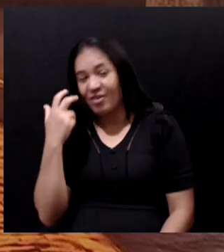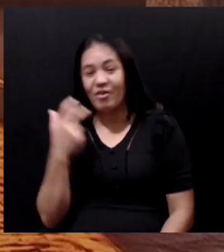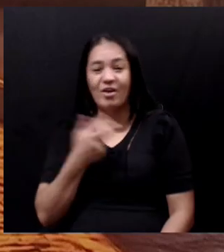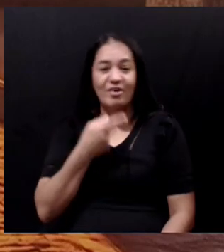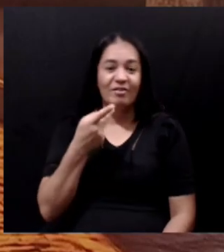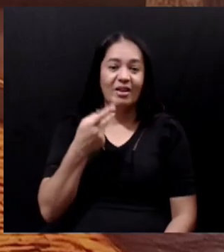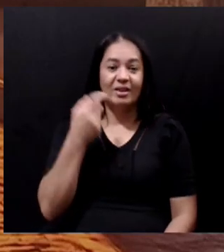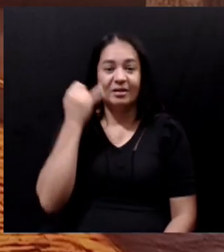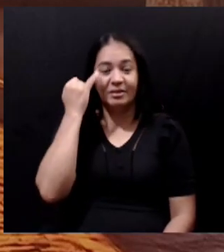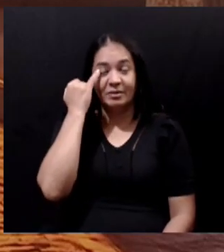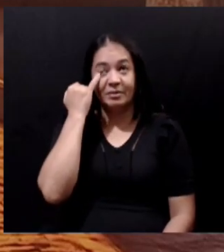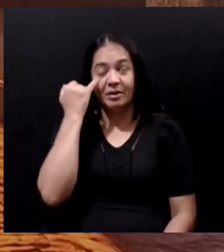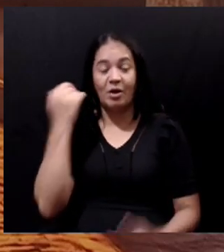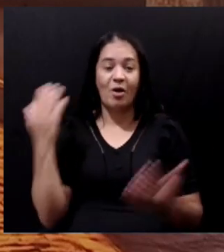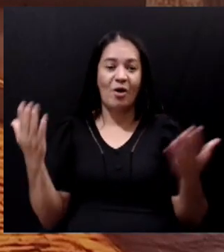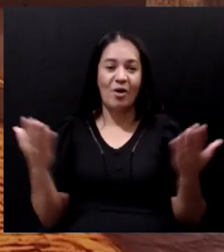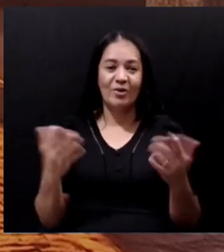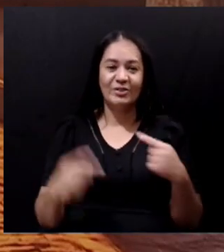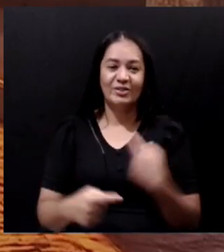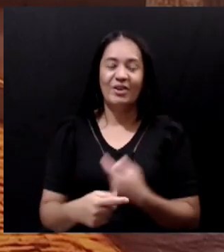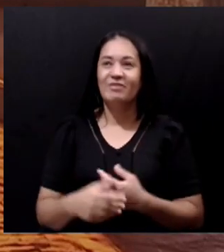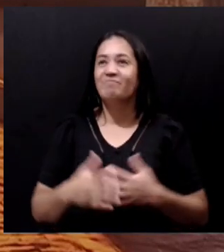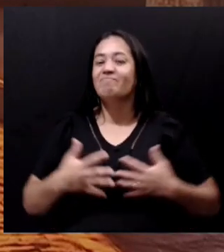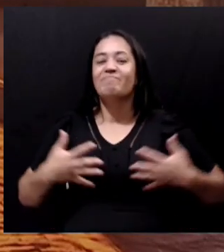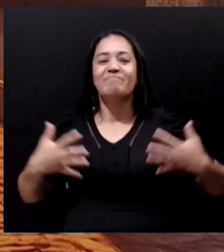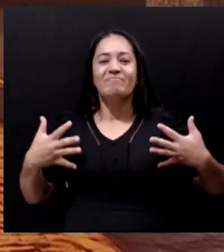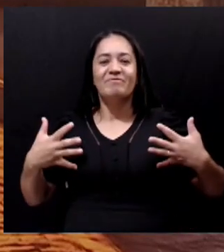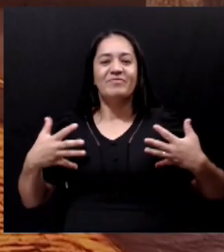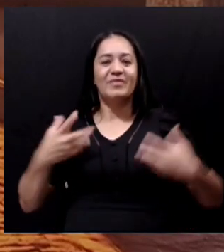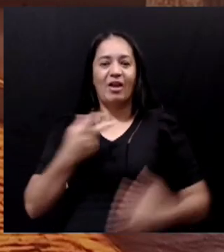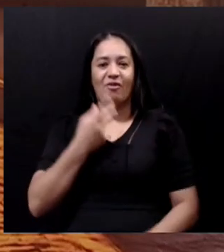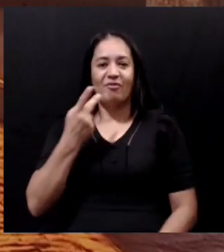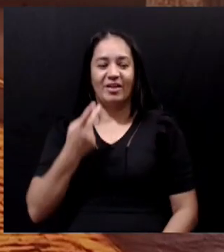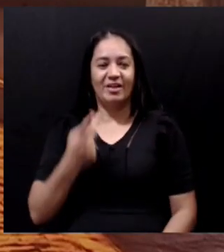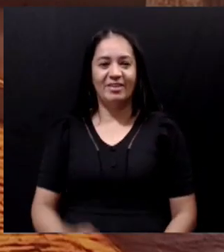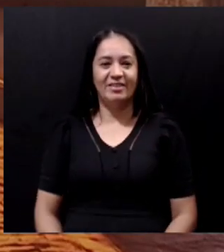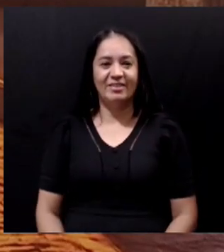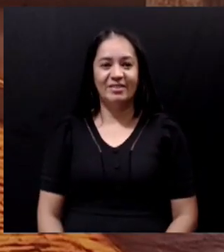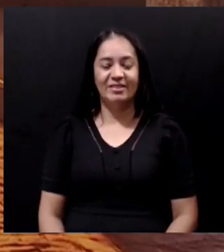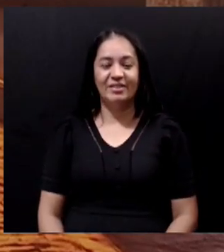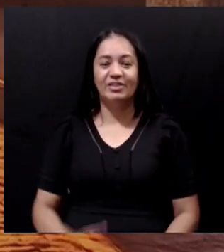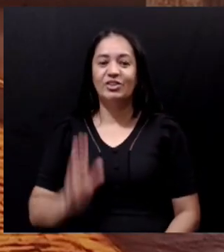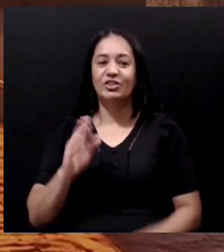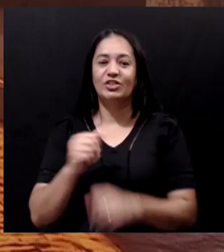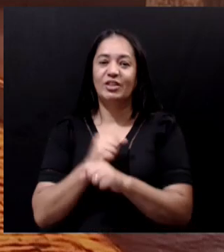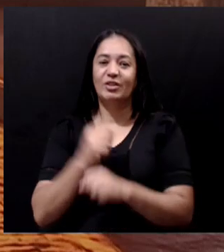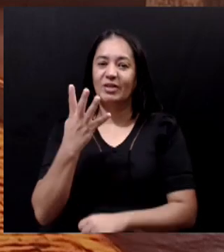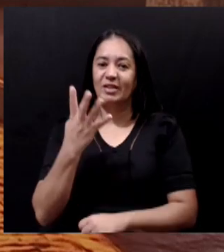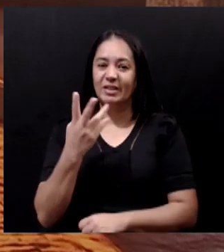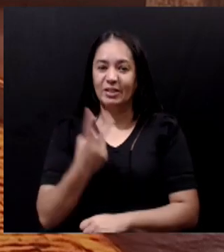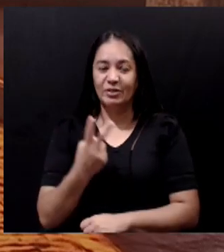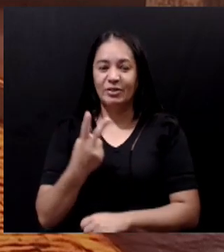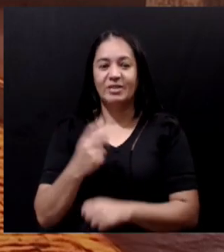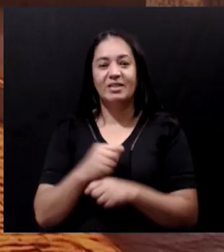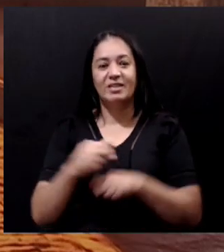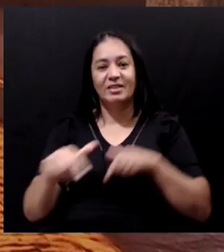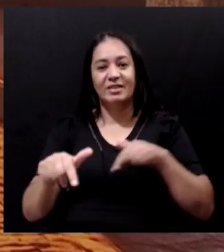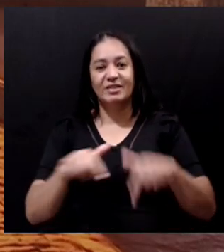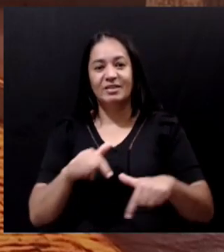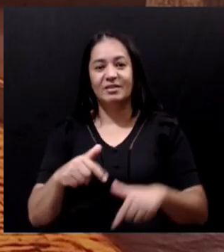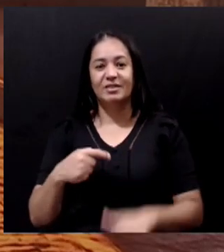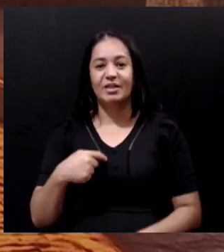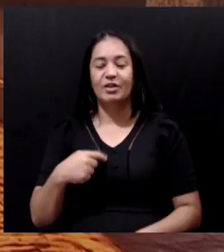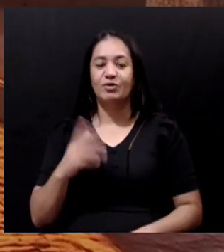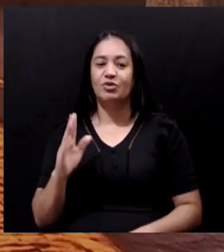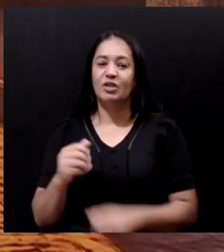hoje a gente fala com orgulho, né? Faz 42 anos aí que a gente tá aí. Eu tô há 26 anos